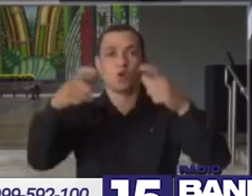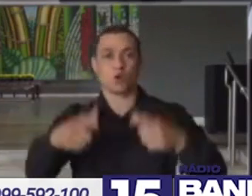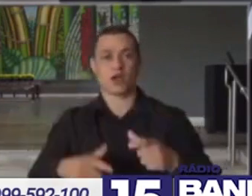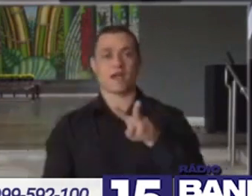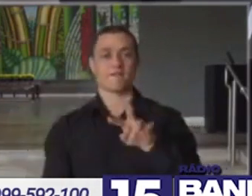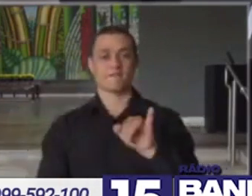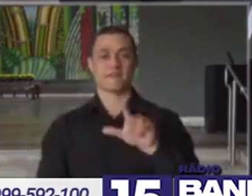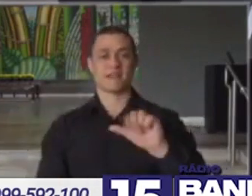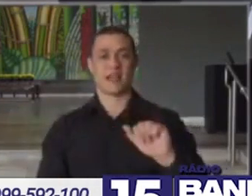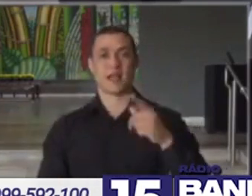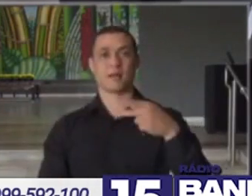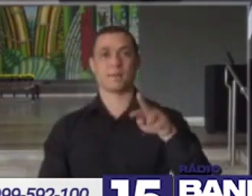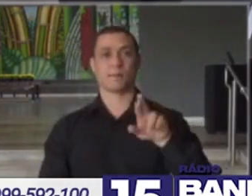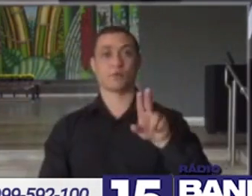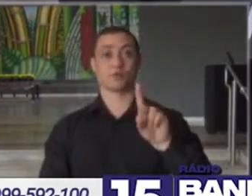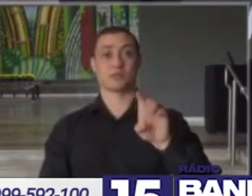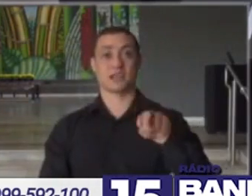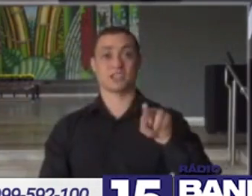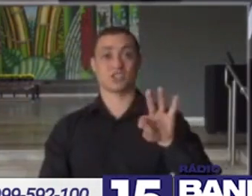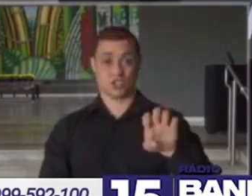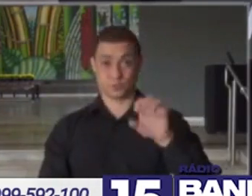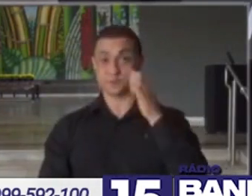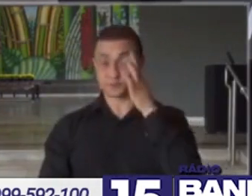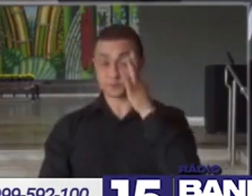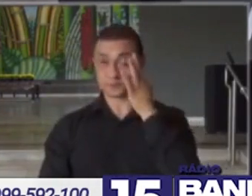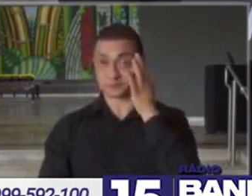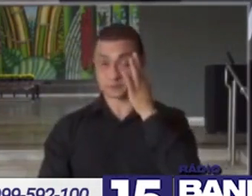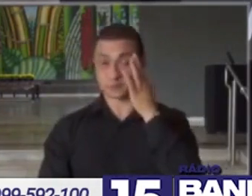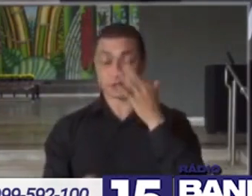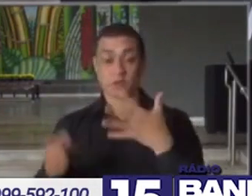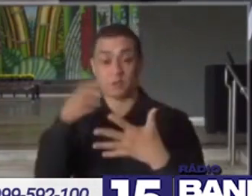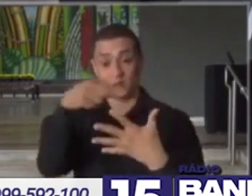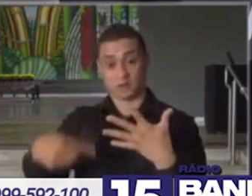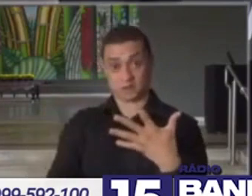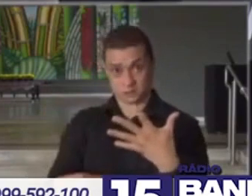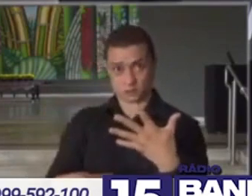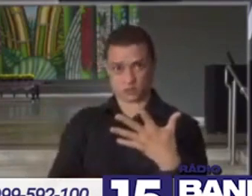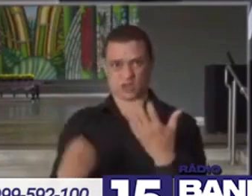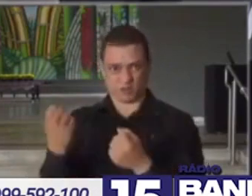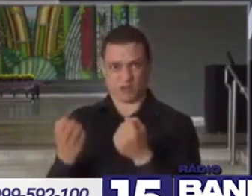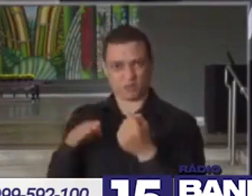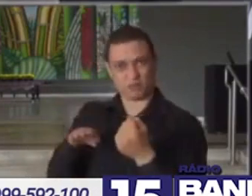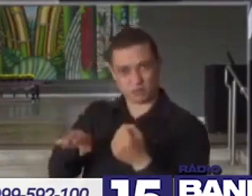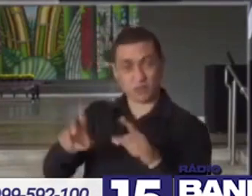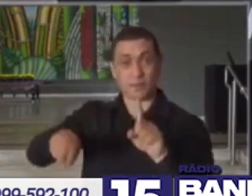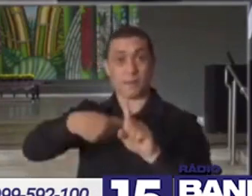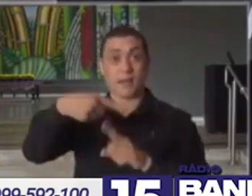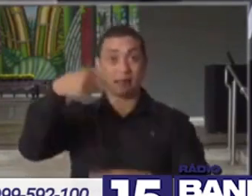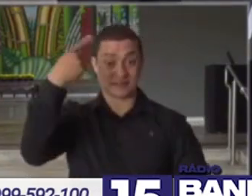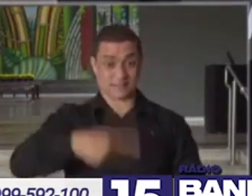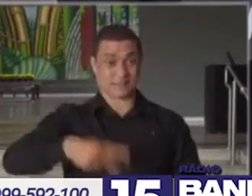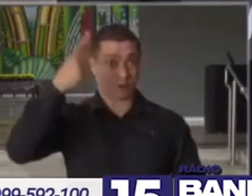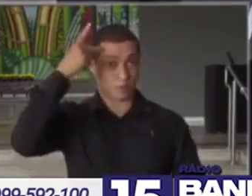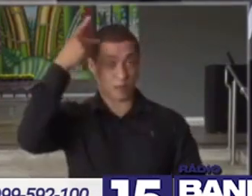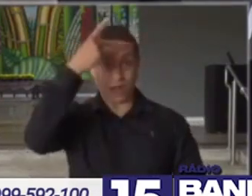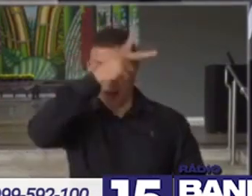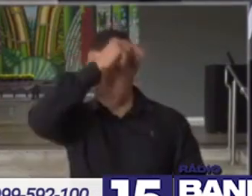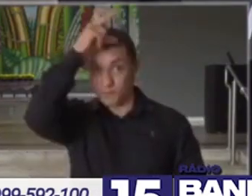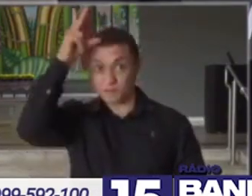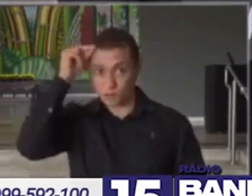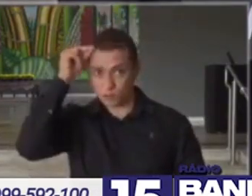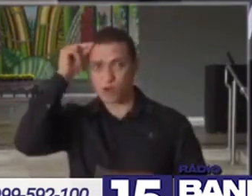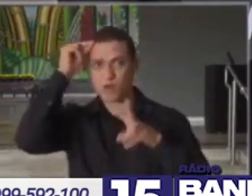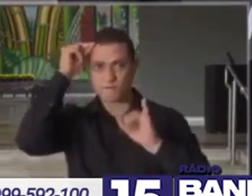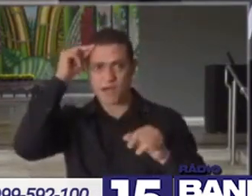principais, no Anhembi, no pavilhão de exposições do Anhembi, e na Igreja